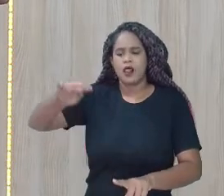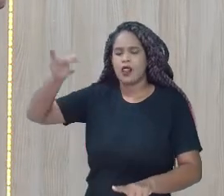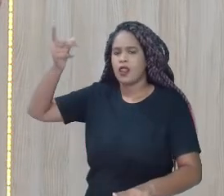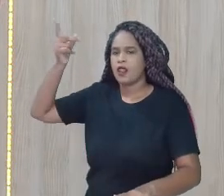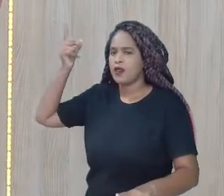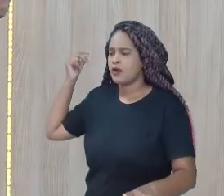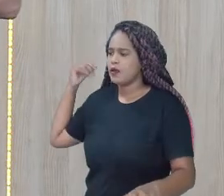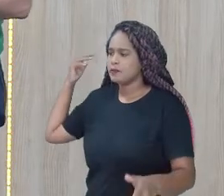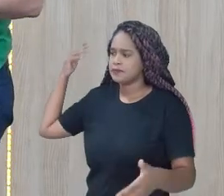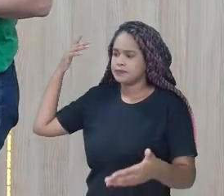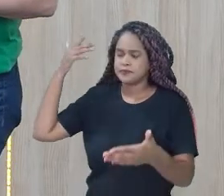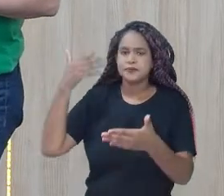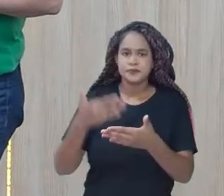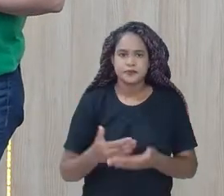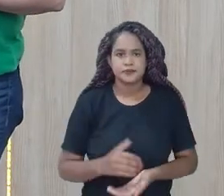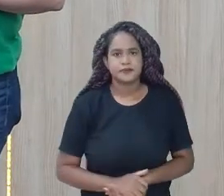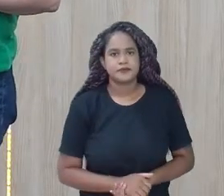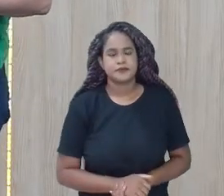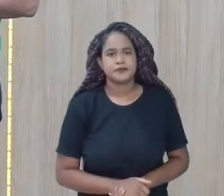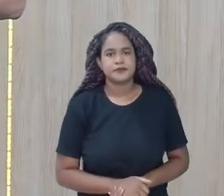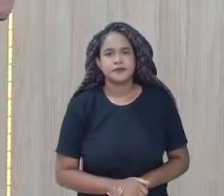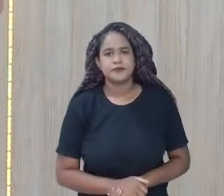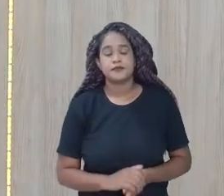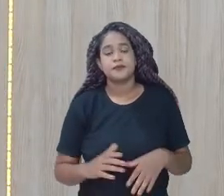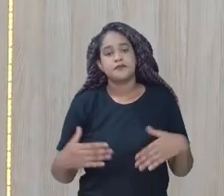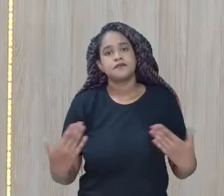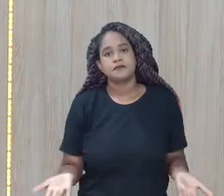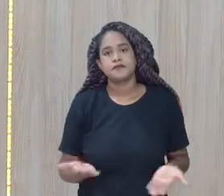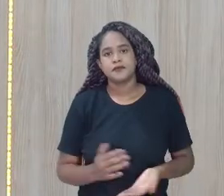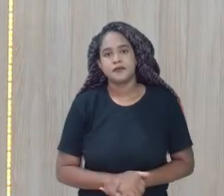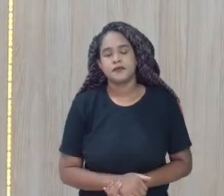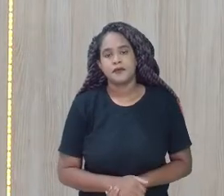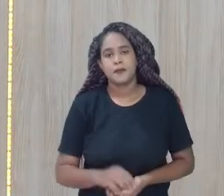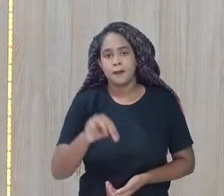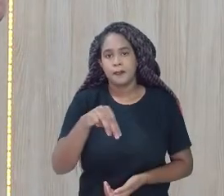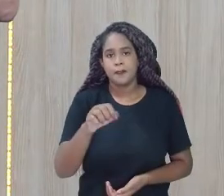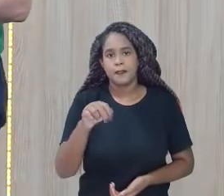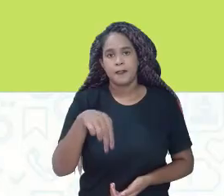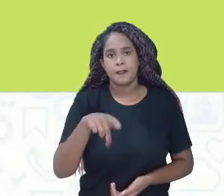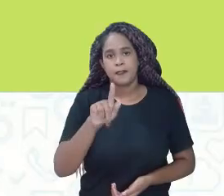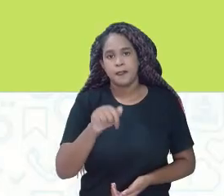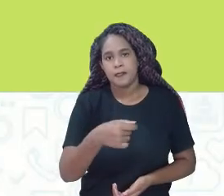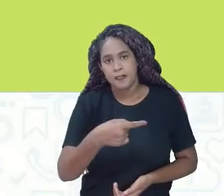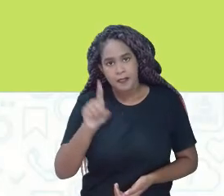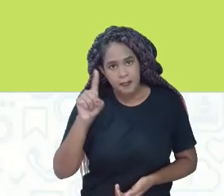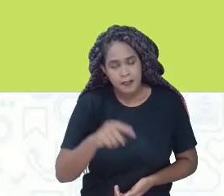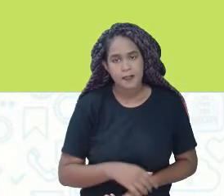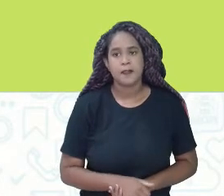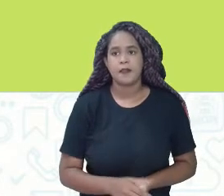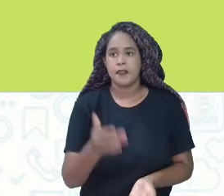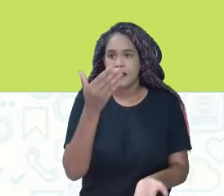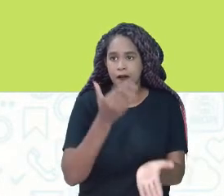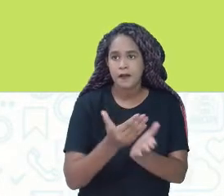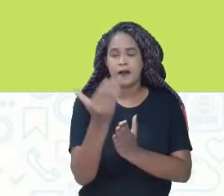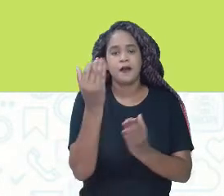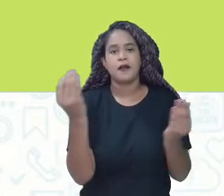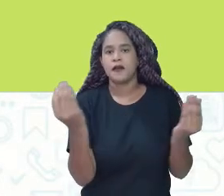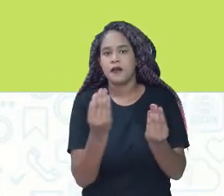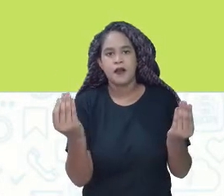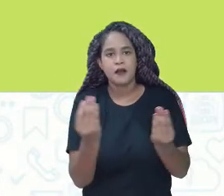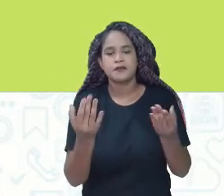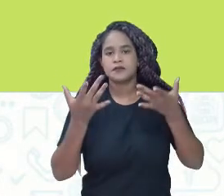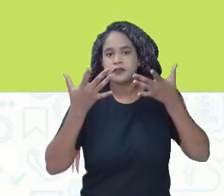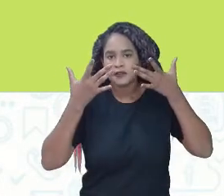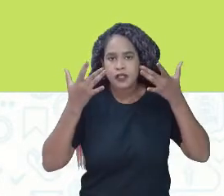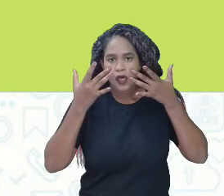existe, que era contada dessa forma. Então, os mangás, eles começaram com o teatro de sombras